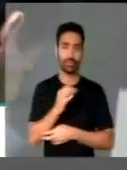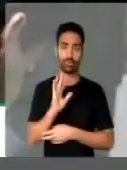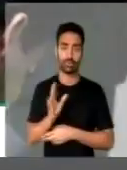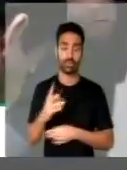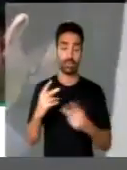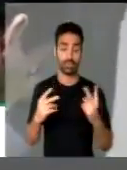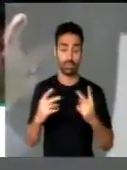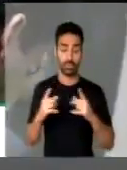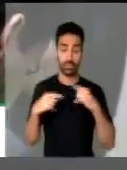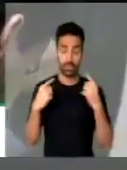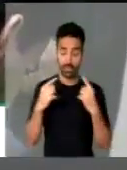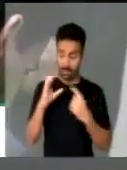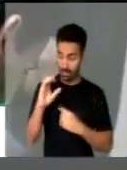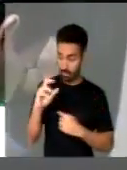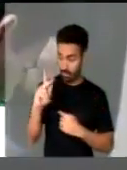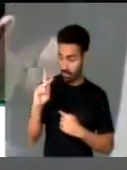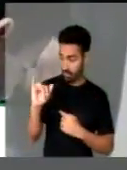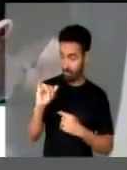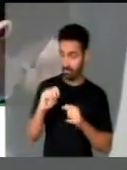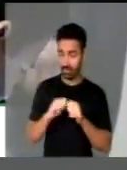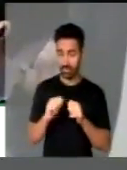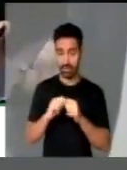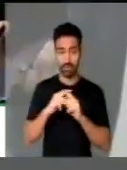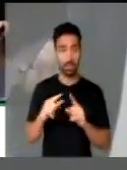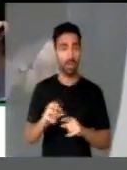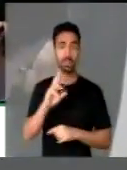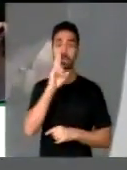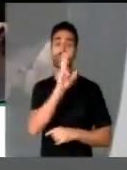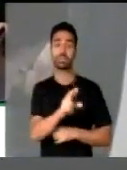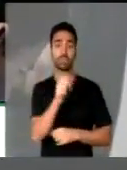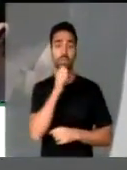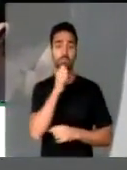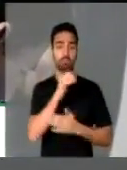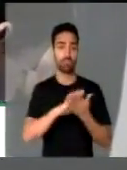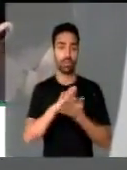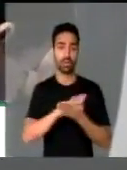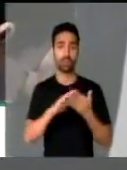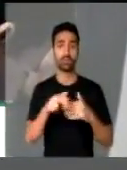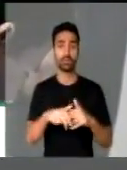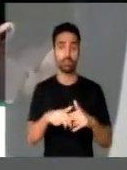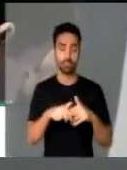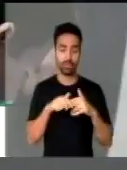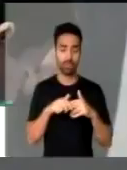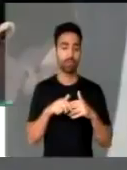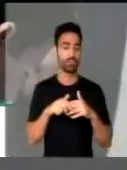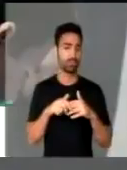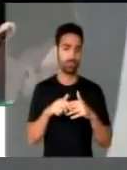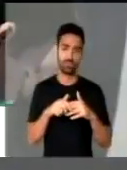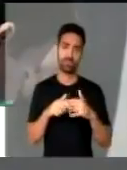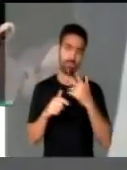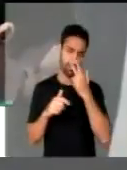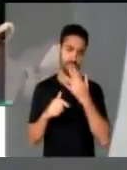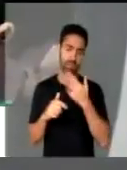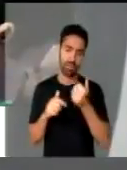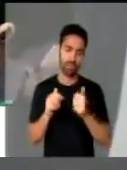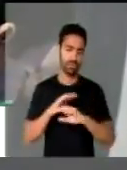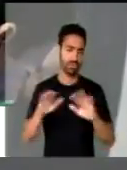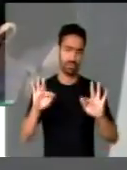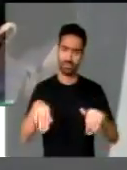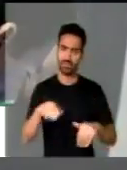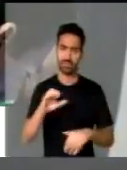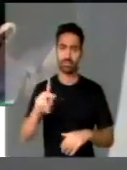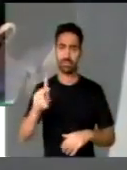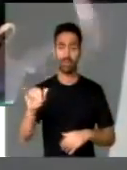segunda CPI que é feita e os resultados ainda não vieram. Então vemos que é prudente realmente encerrarmos essa CPI. O relator,